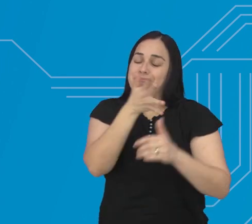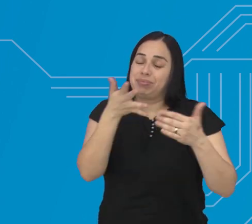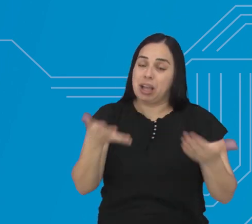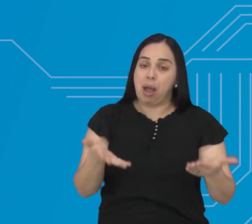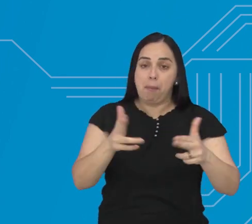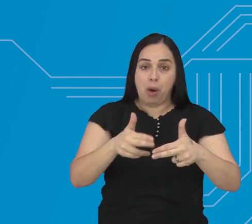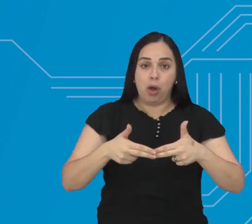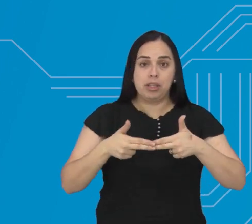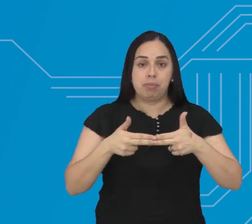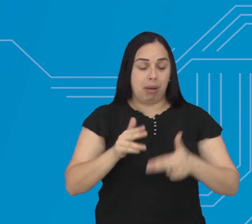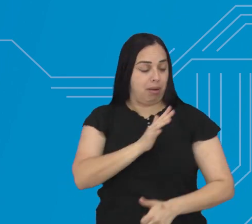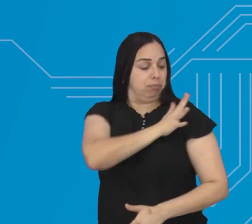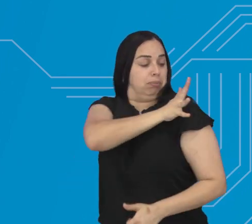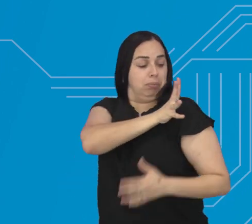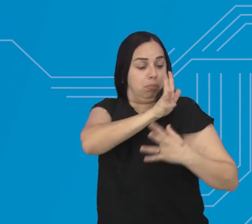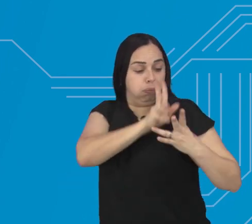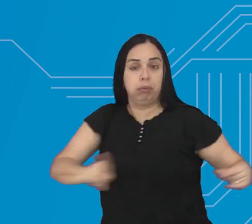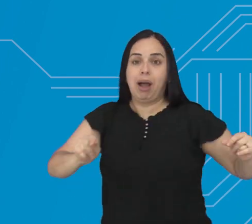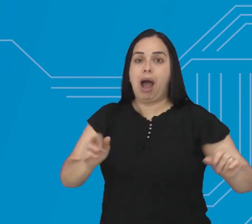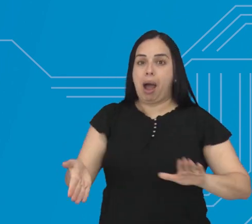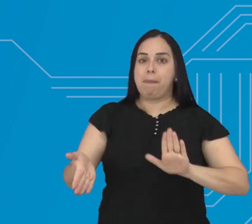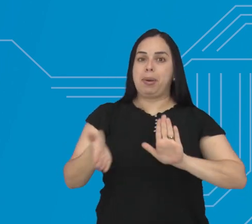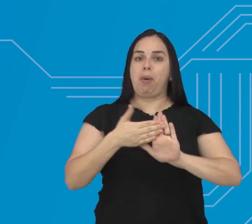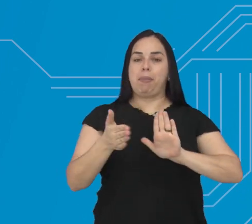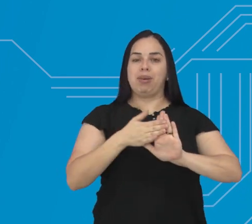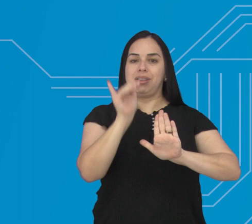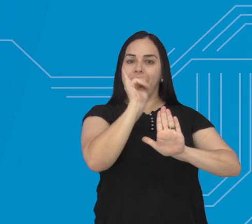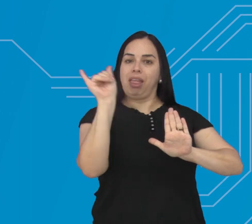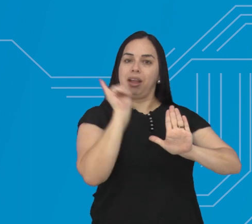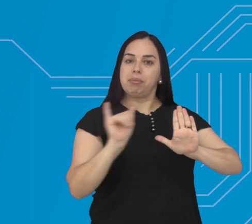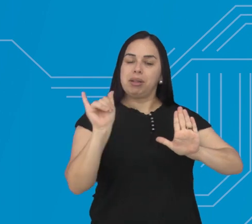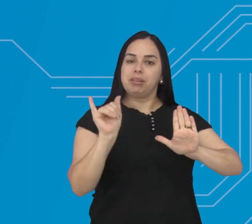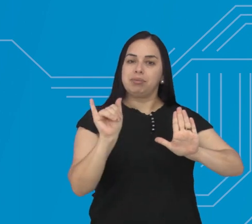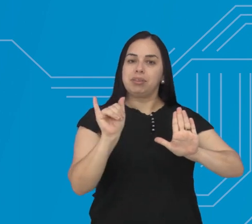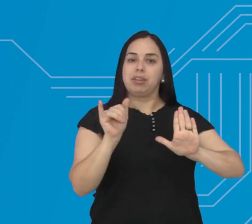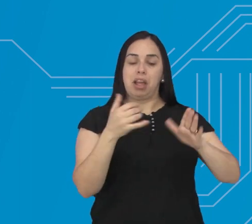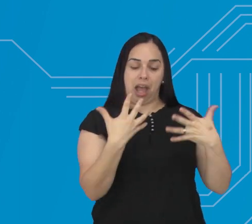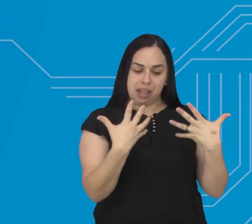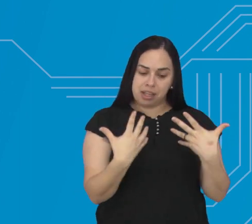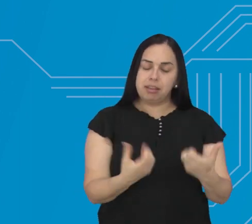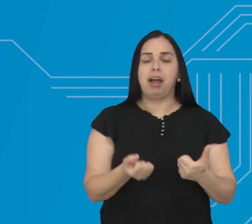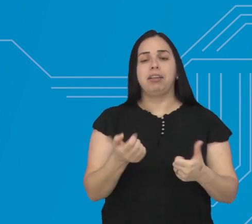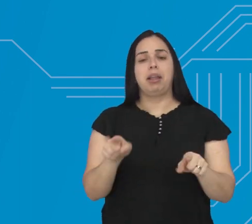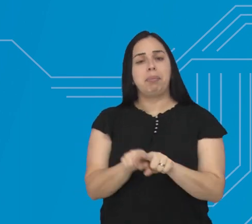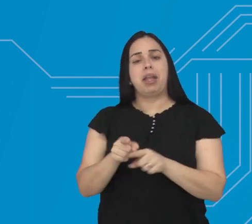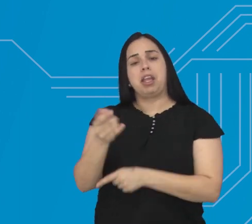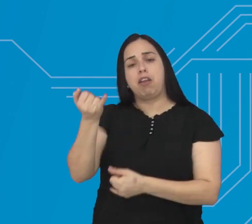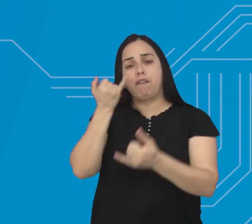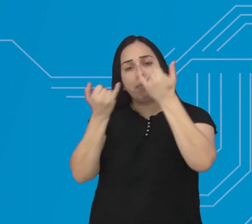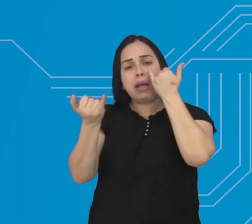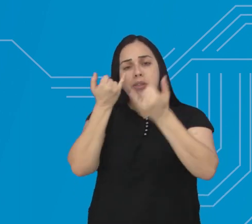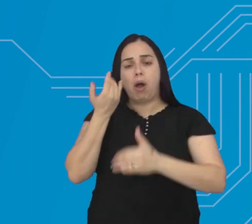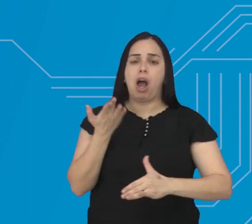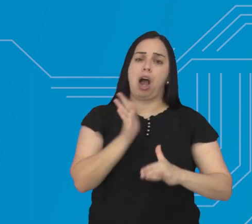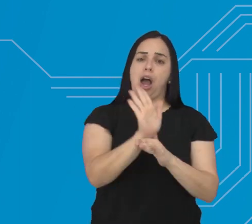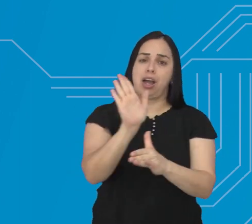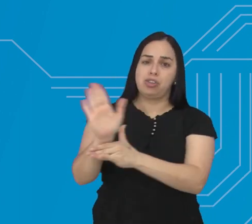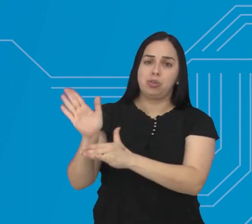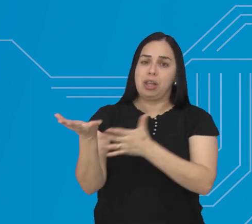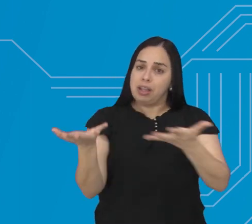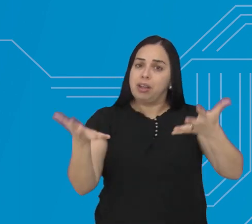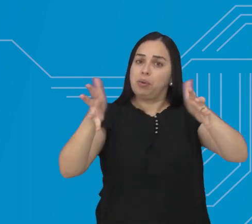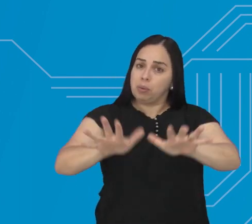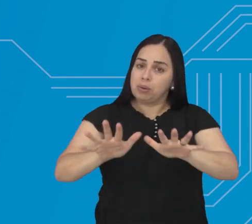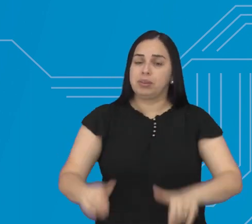preconceitos. E justamente para quebrar essas barreiras, a proposta dessa campanha, aceitação e informação, também refletem